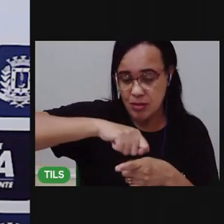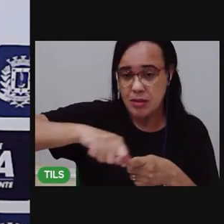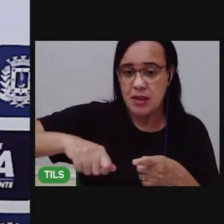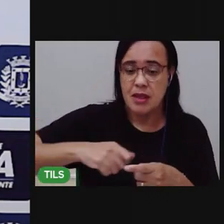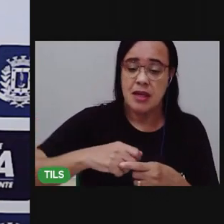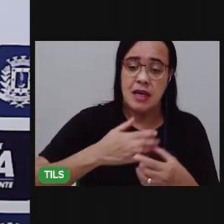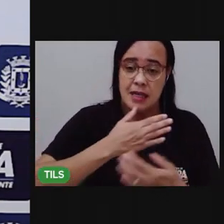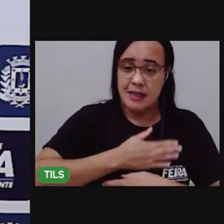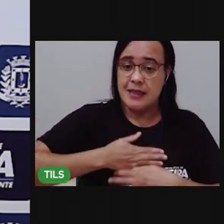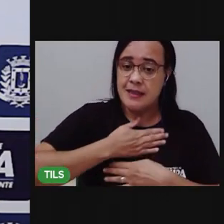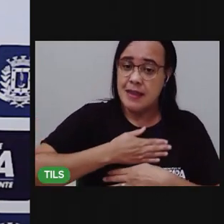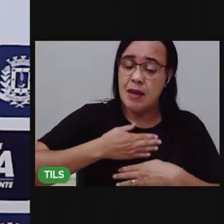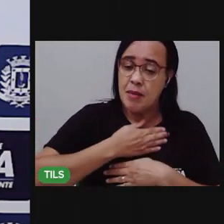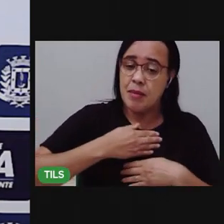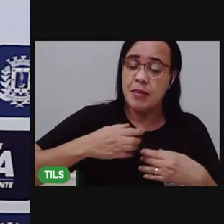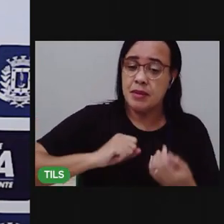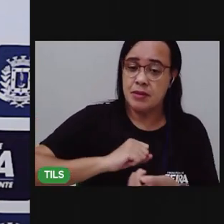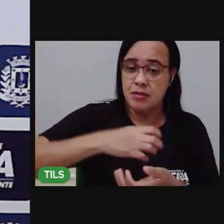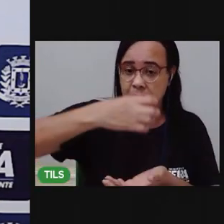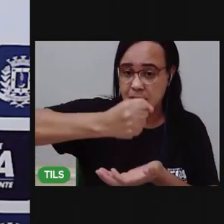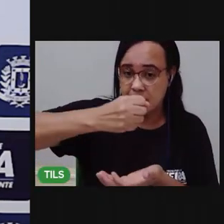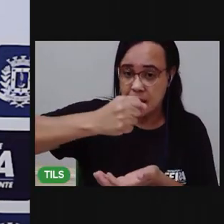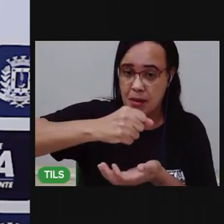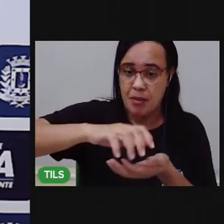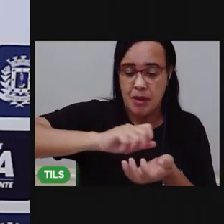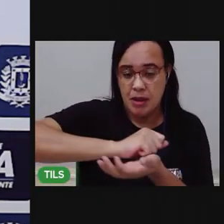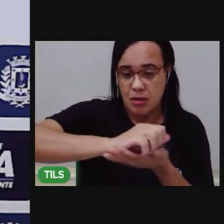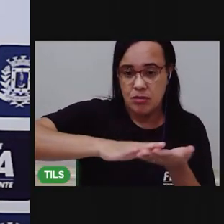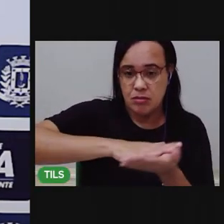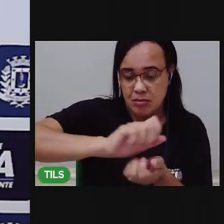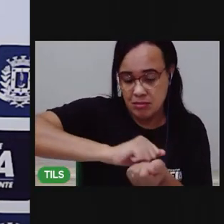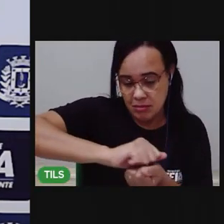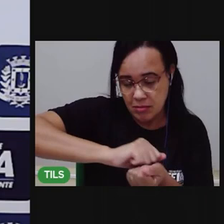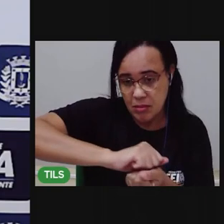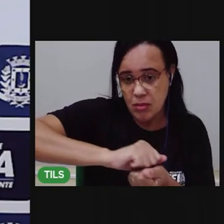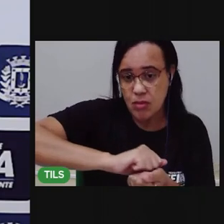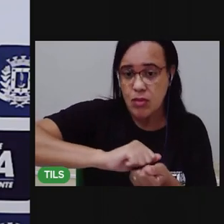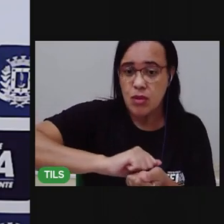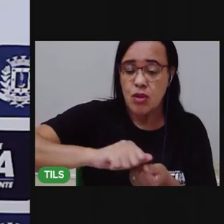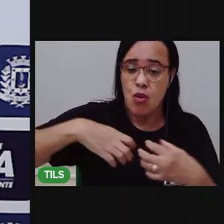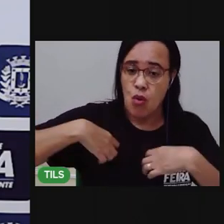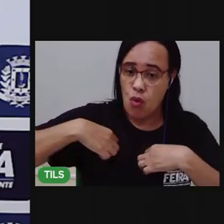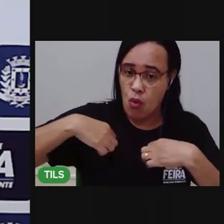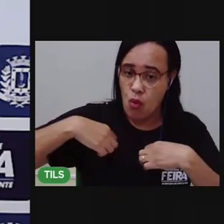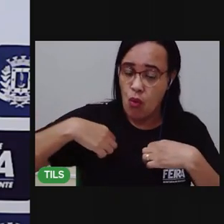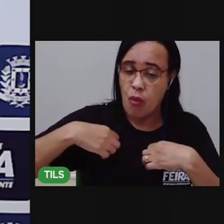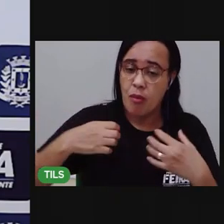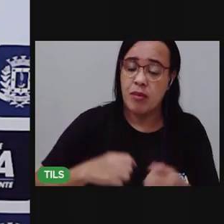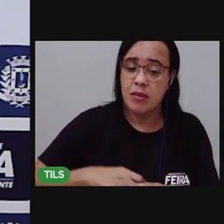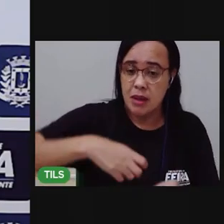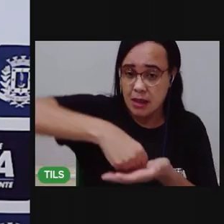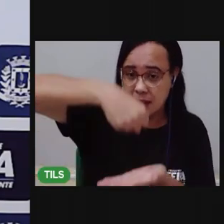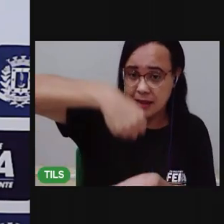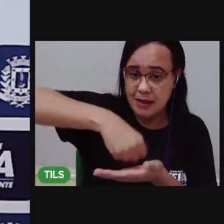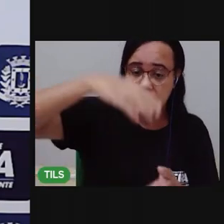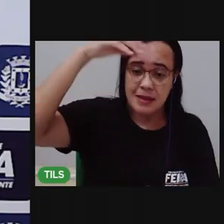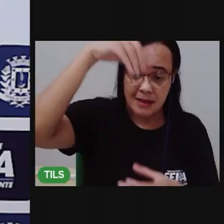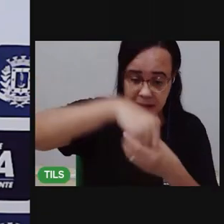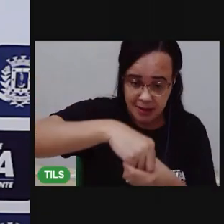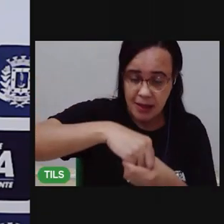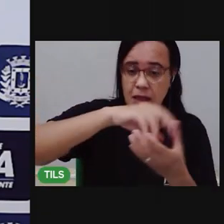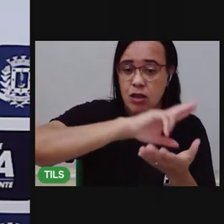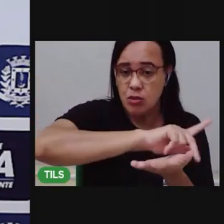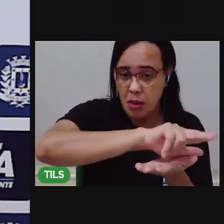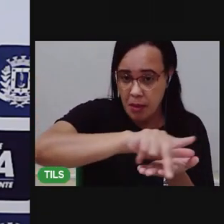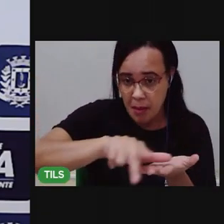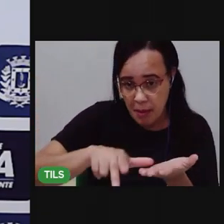produtos variados que compõem uma cesta básica de produtos para uma casa. A gente